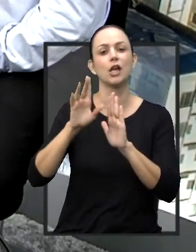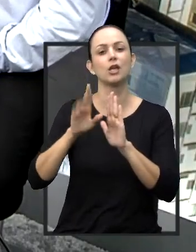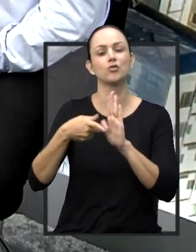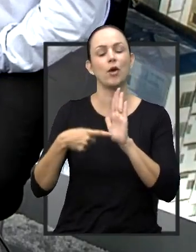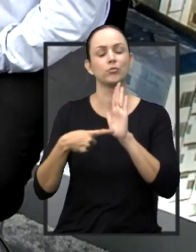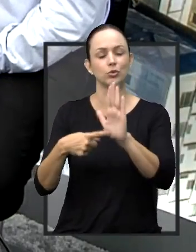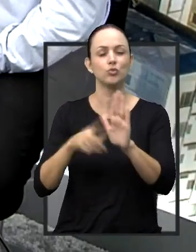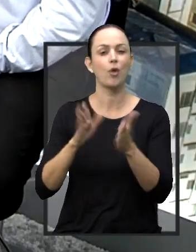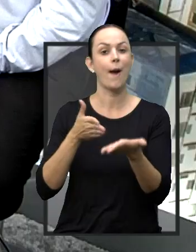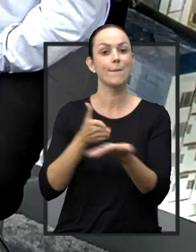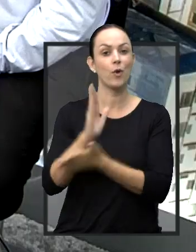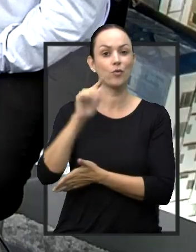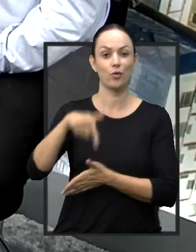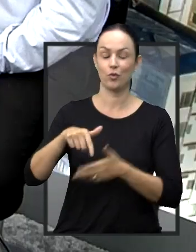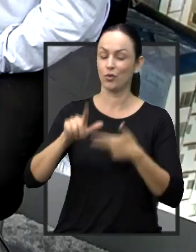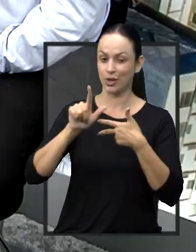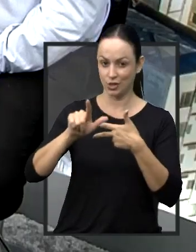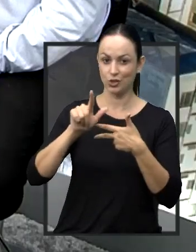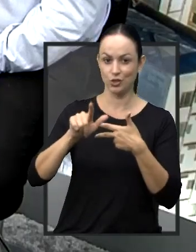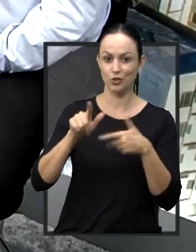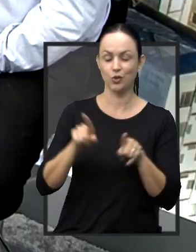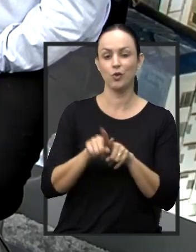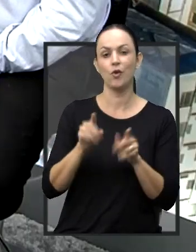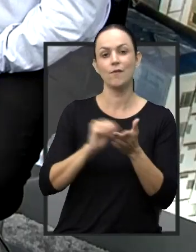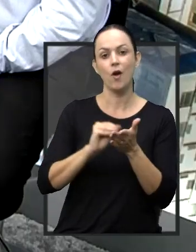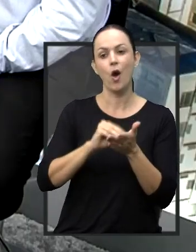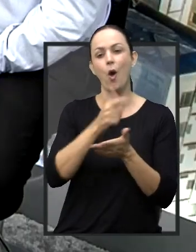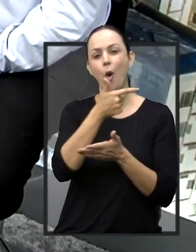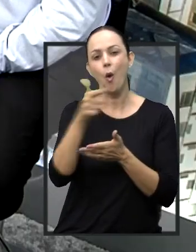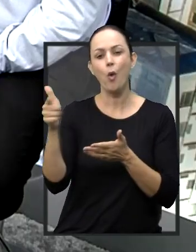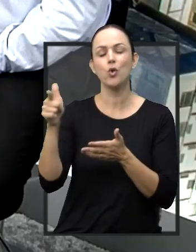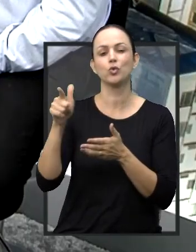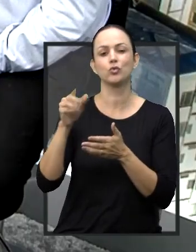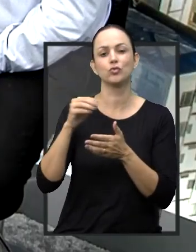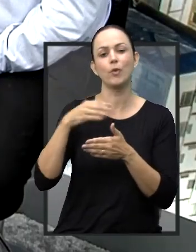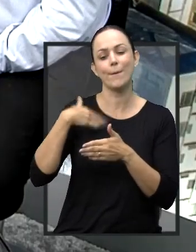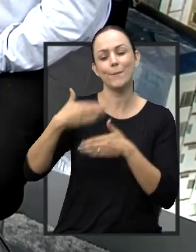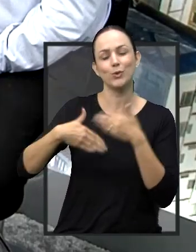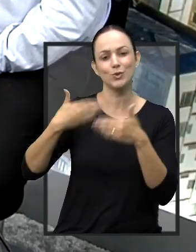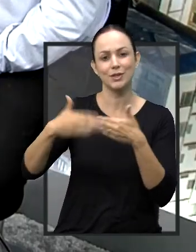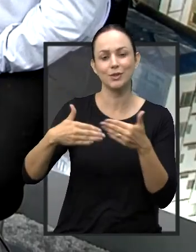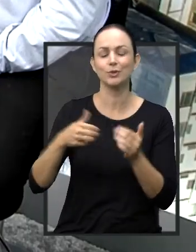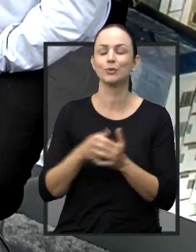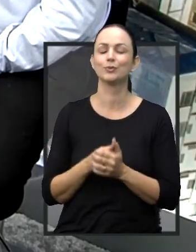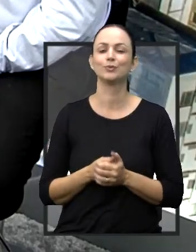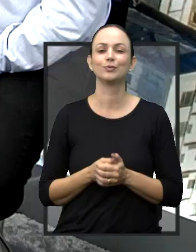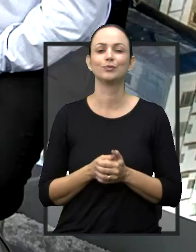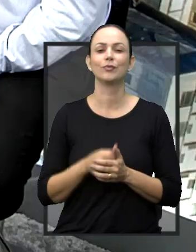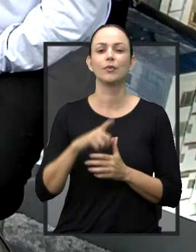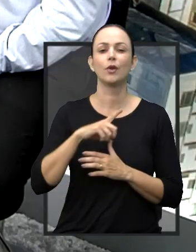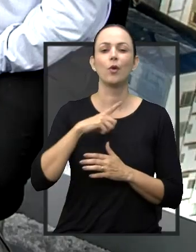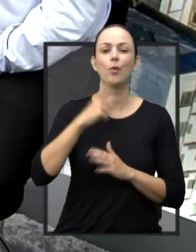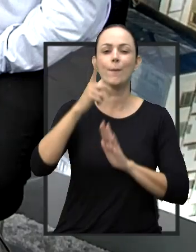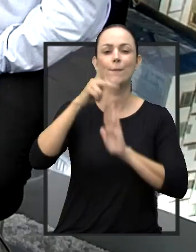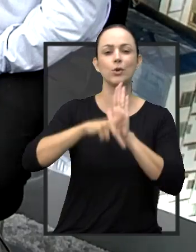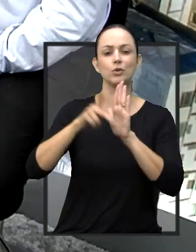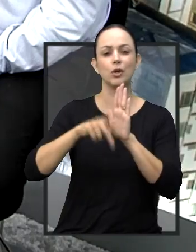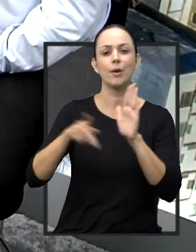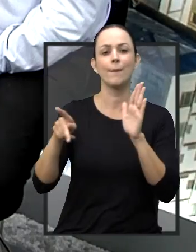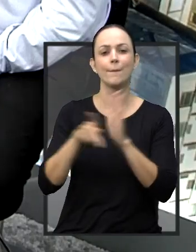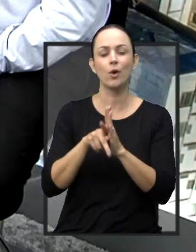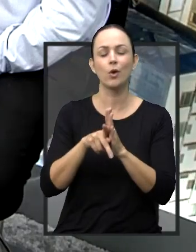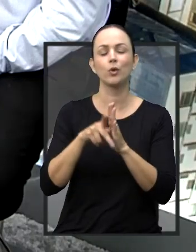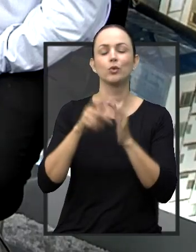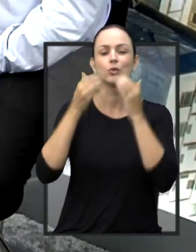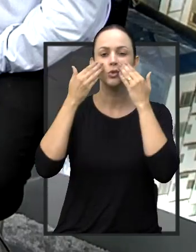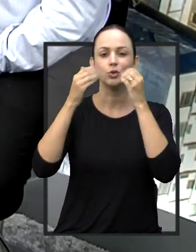aqui pelo Poder Legislativo, outros ainda estão em tramitação. Enfim, tem um projeto que é fruto, inclusive, de uma audiência